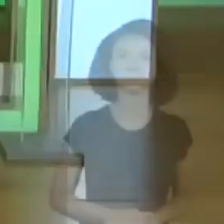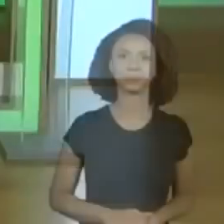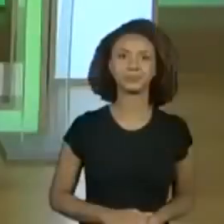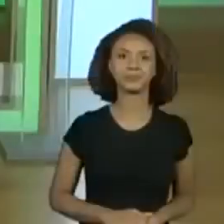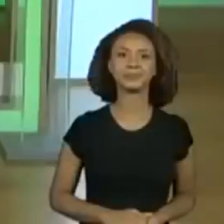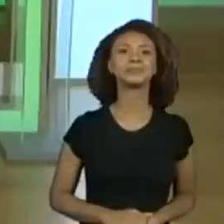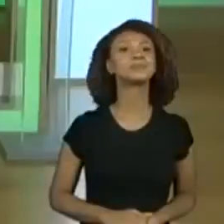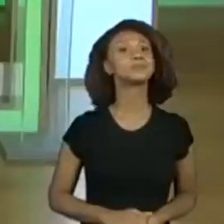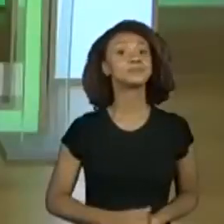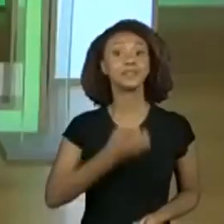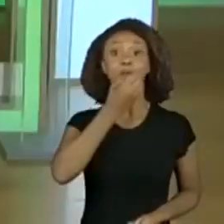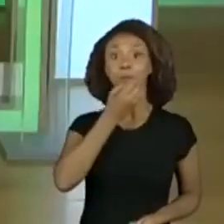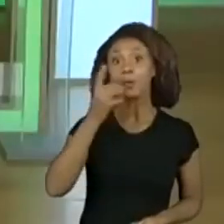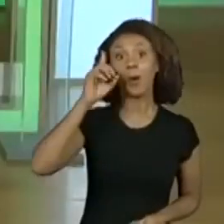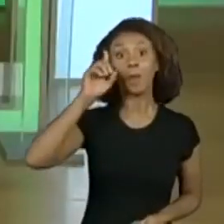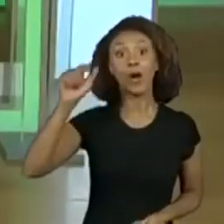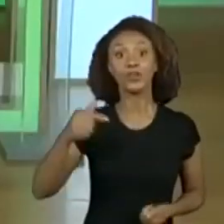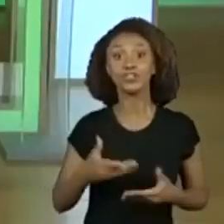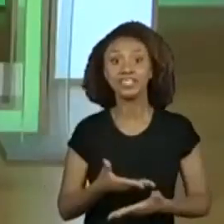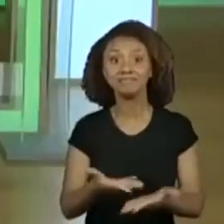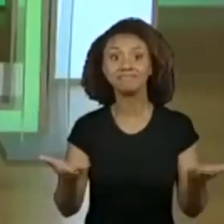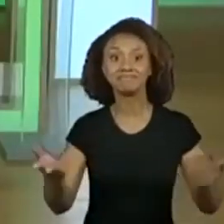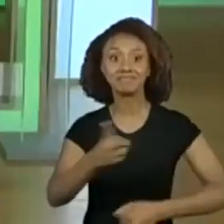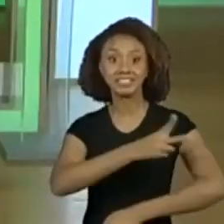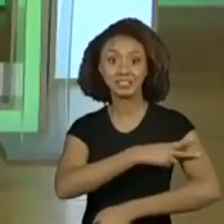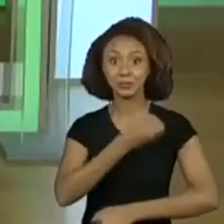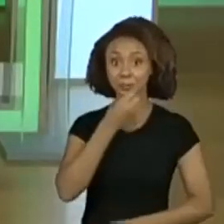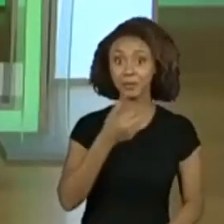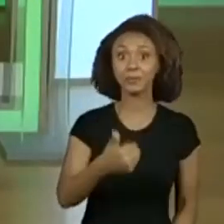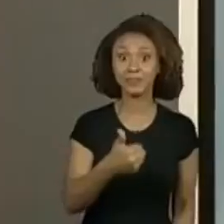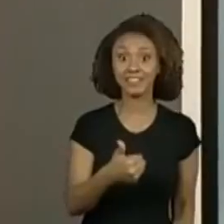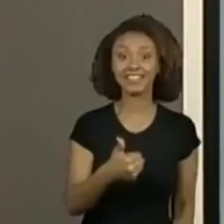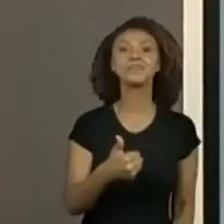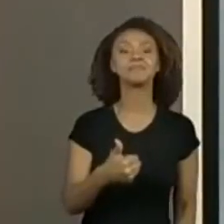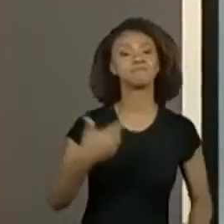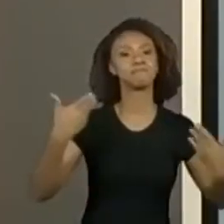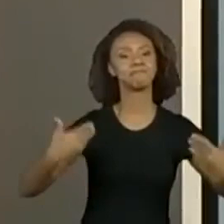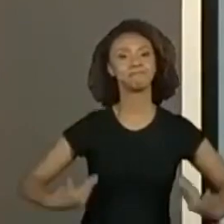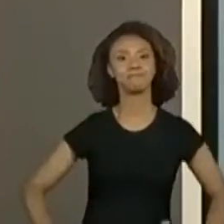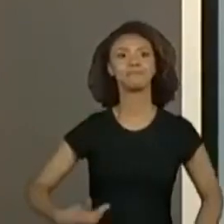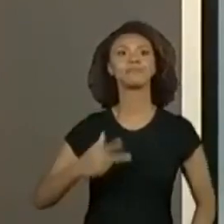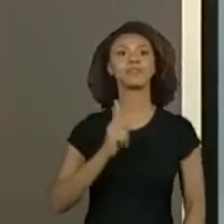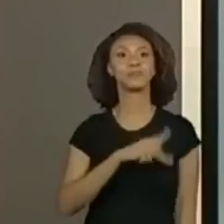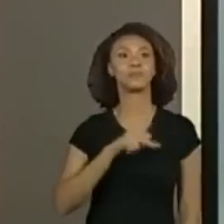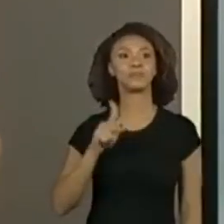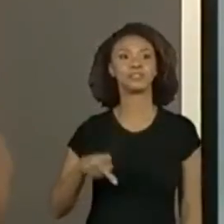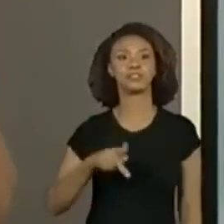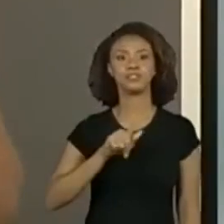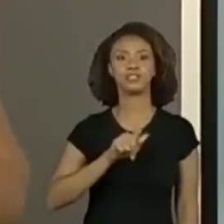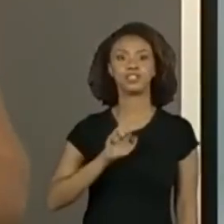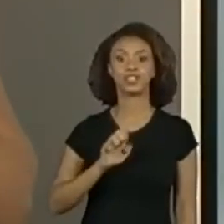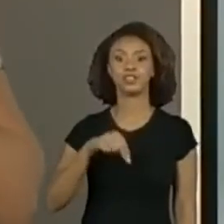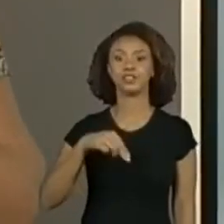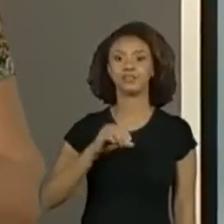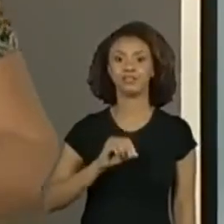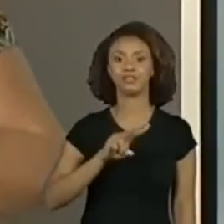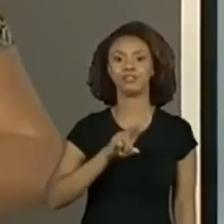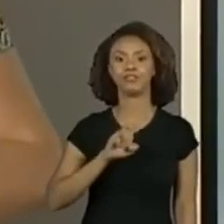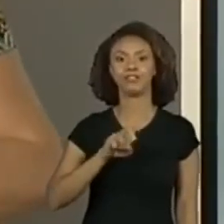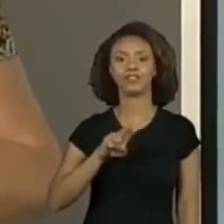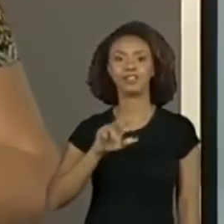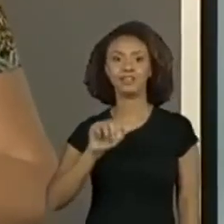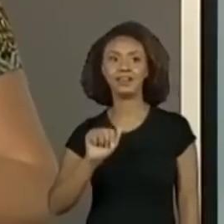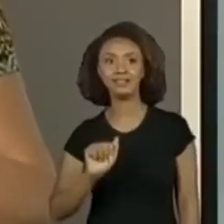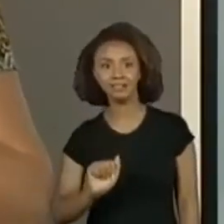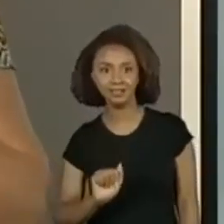públicos Bom dia galera do segundo ano tudo bem com vocês eu sou a professora Genoveva estou aqui para mais